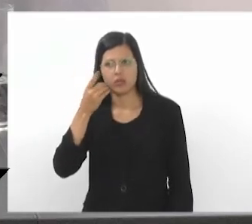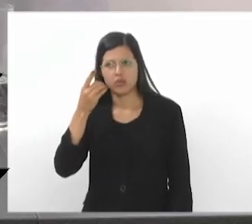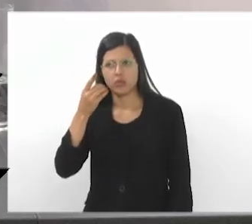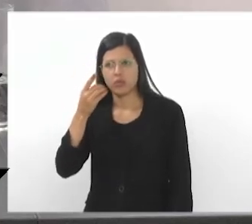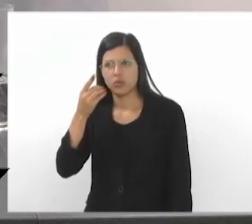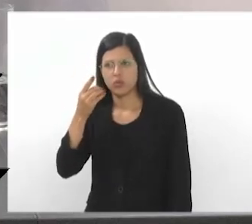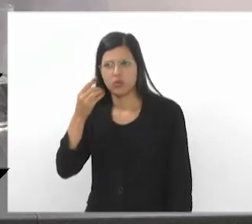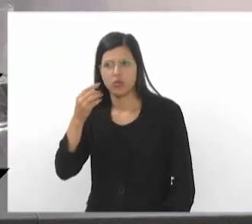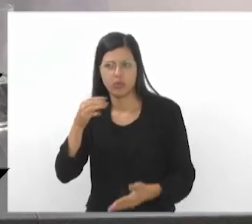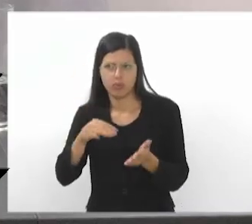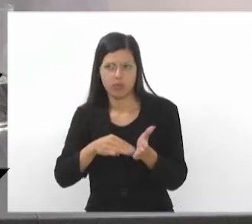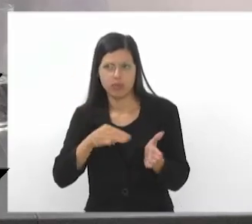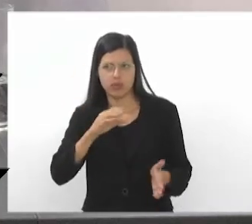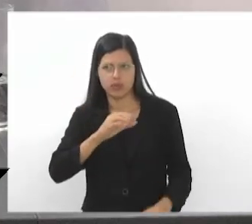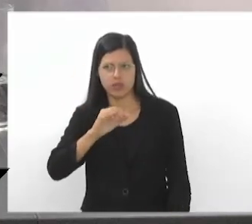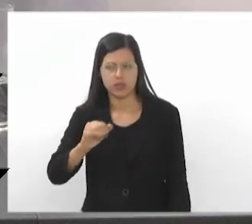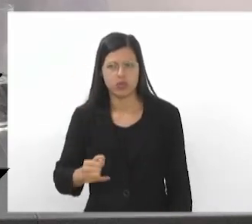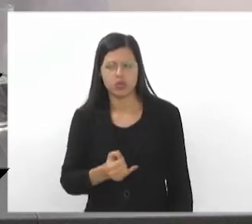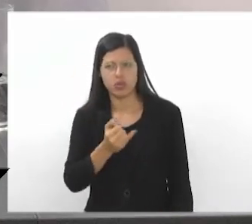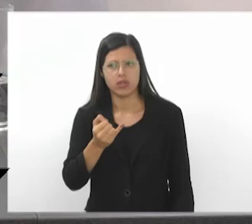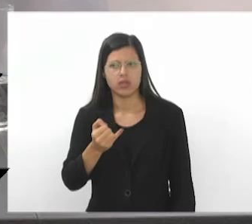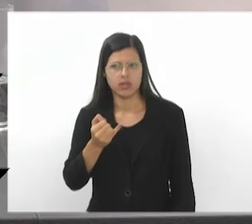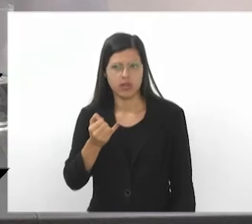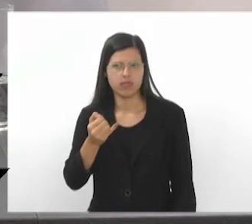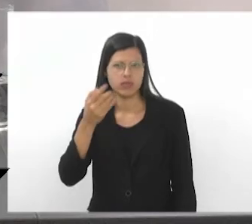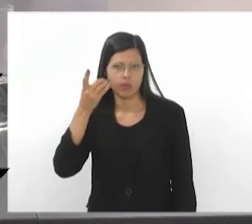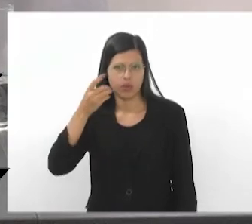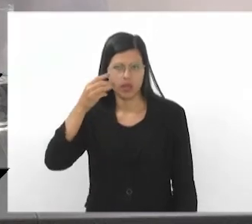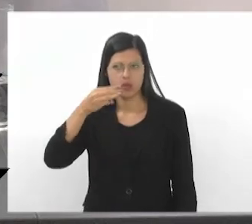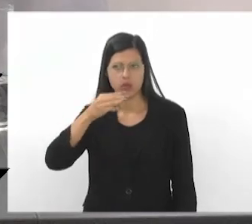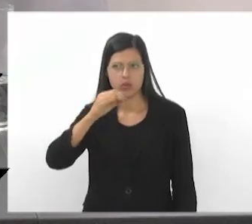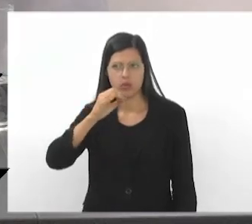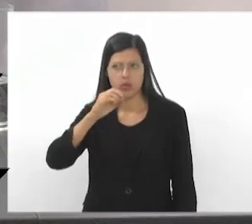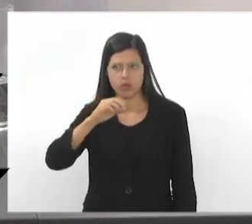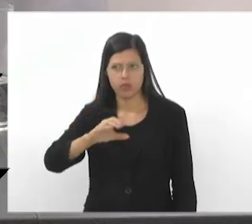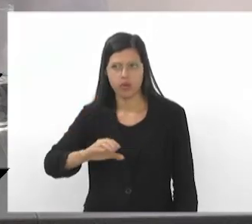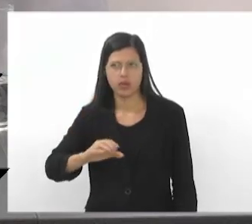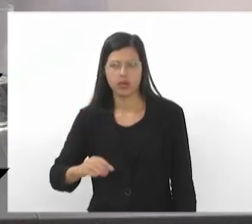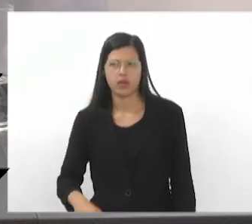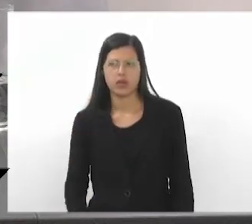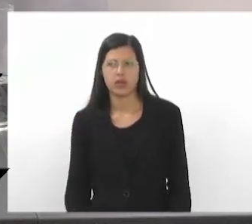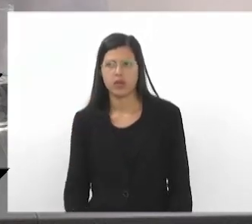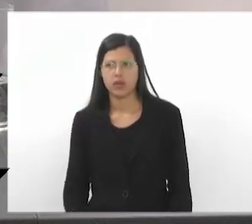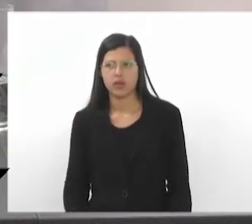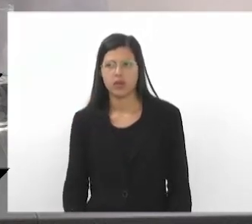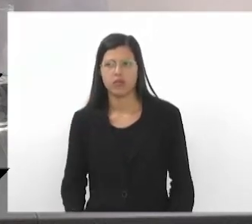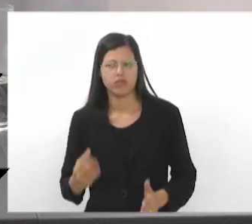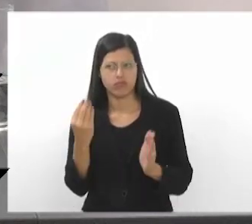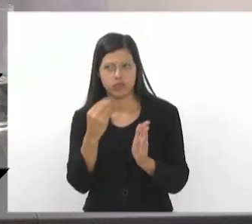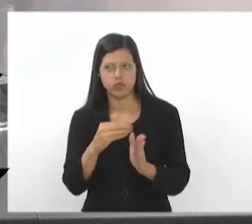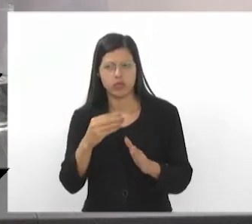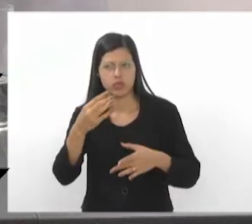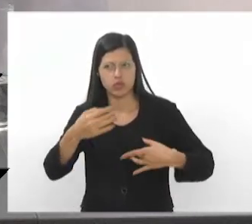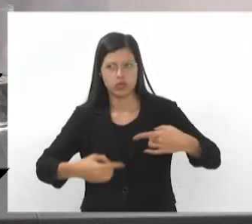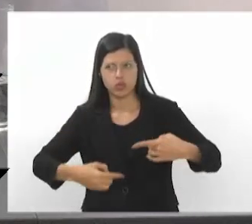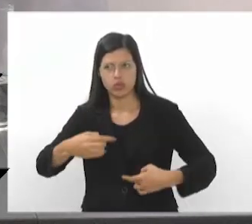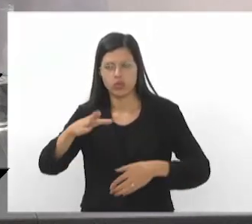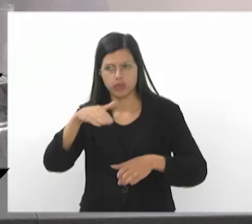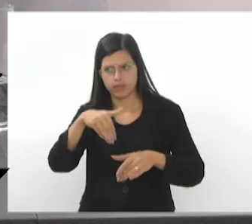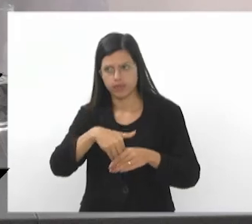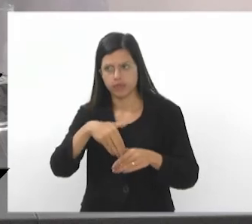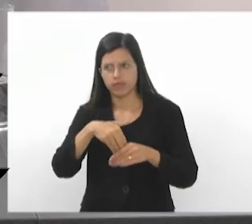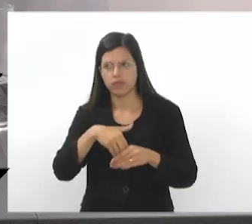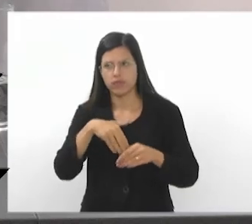membro da CCJ, deputado Carlos Mink, chamo os trabalhos à ordem para colocar em discussão e